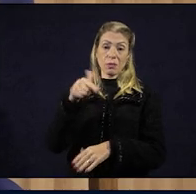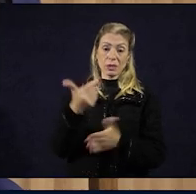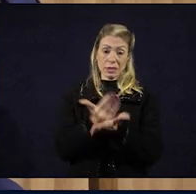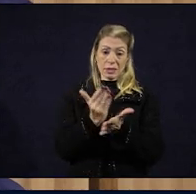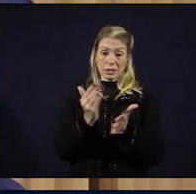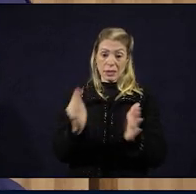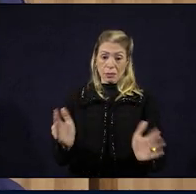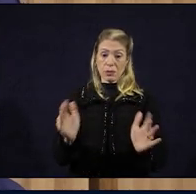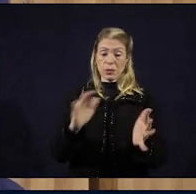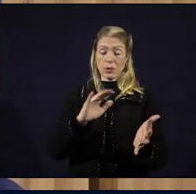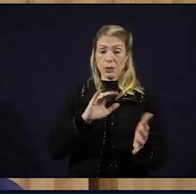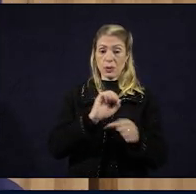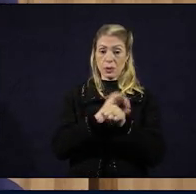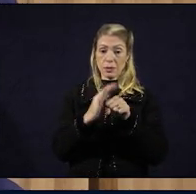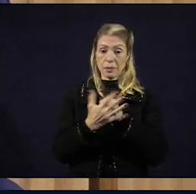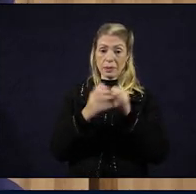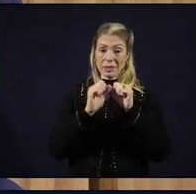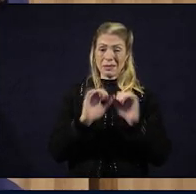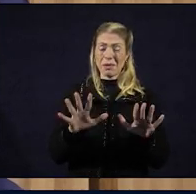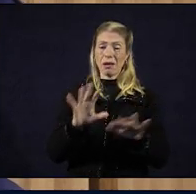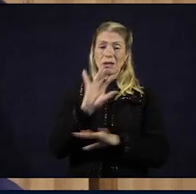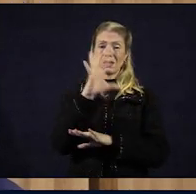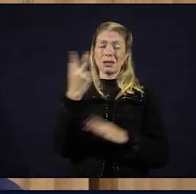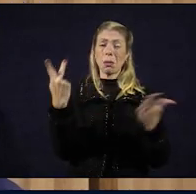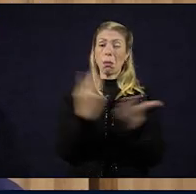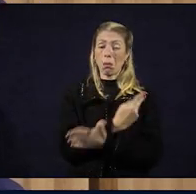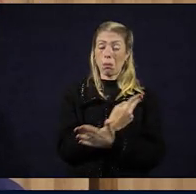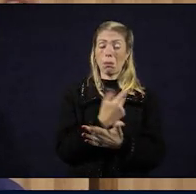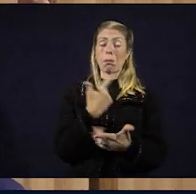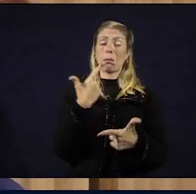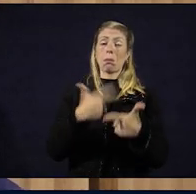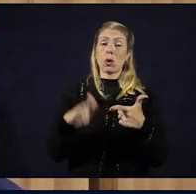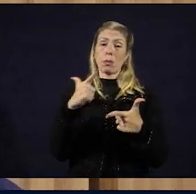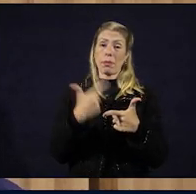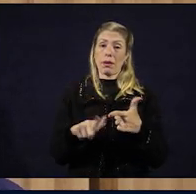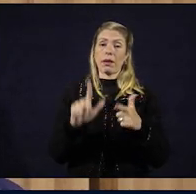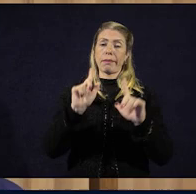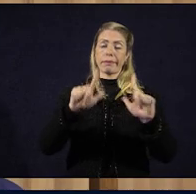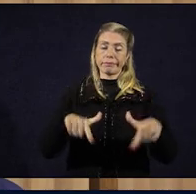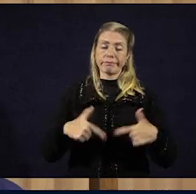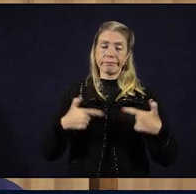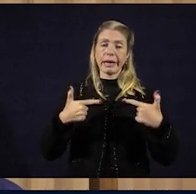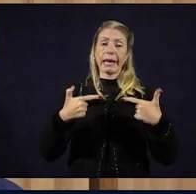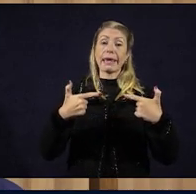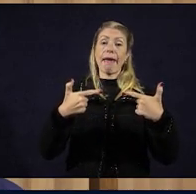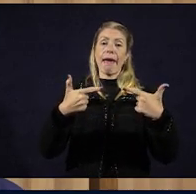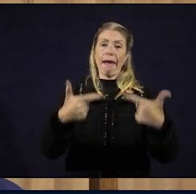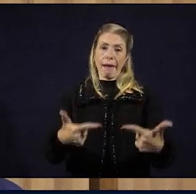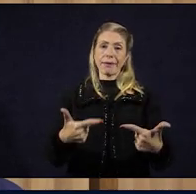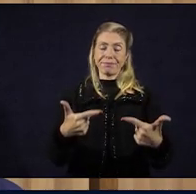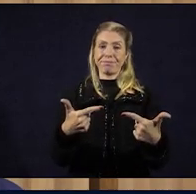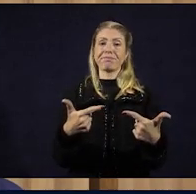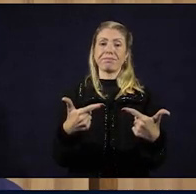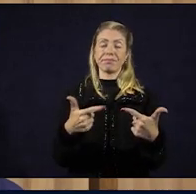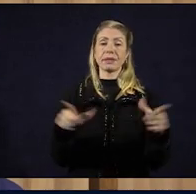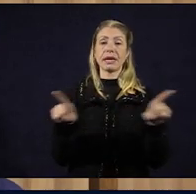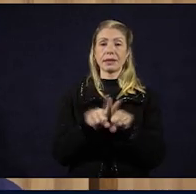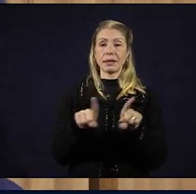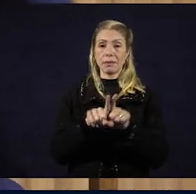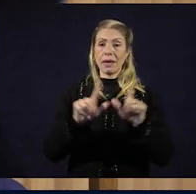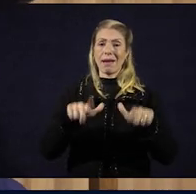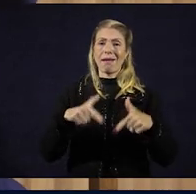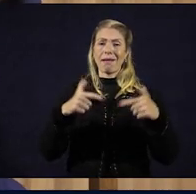novo o novo Cisne Negro né que foi a guerra e a guerra é